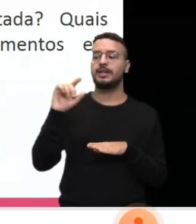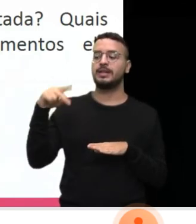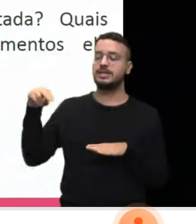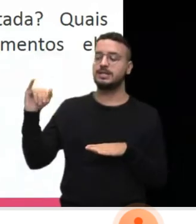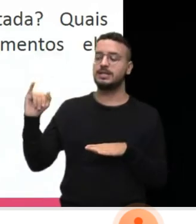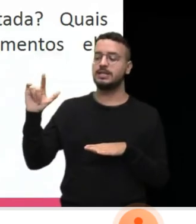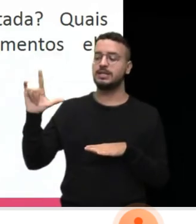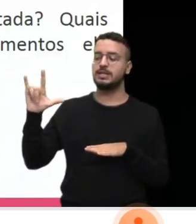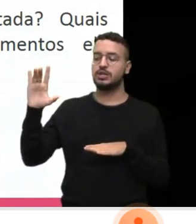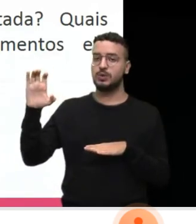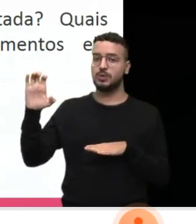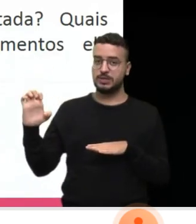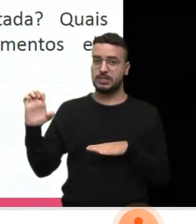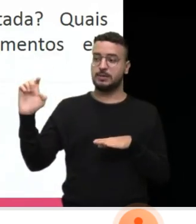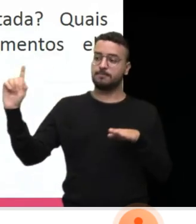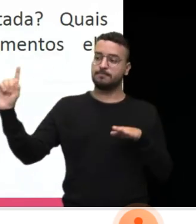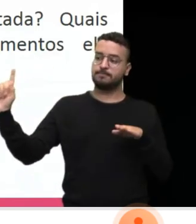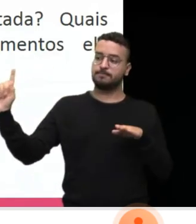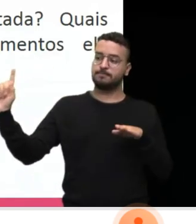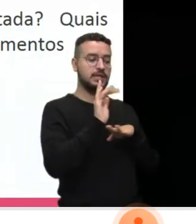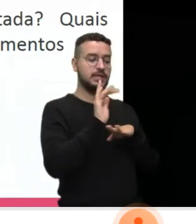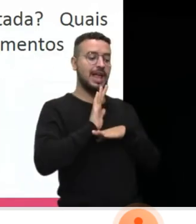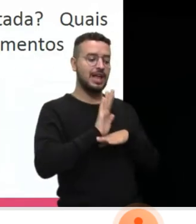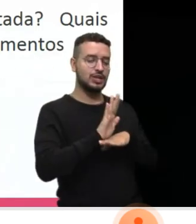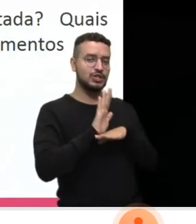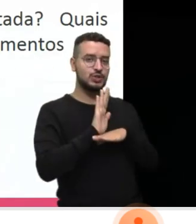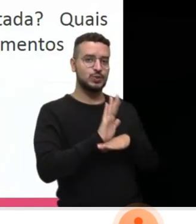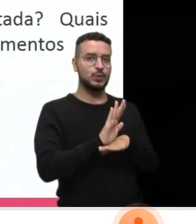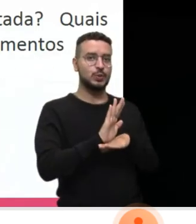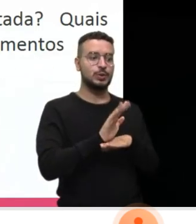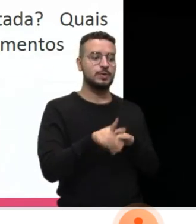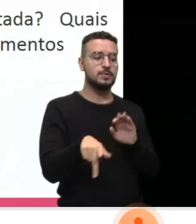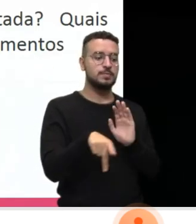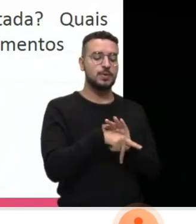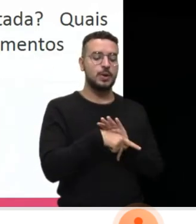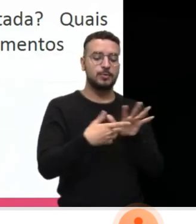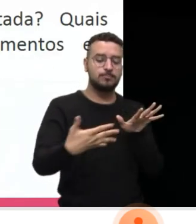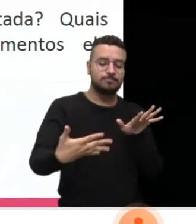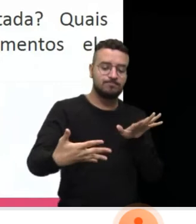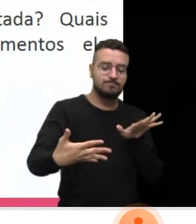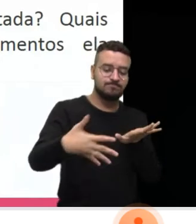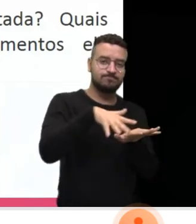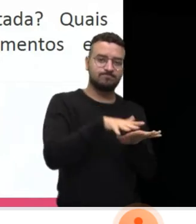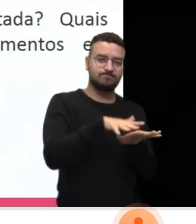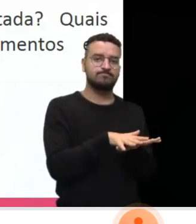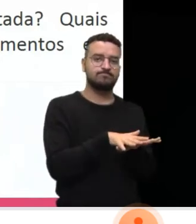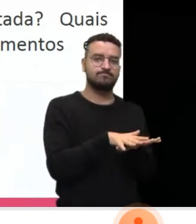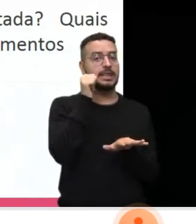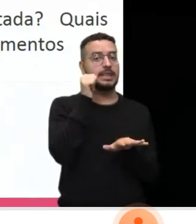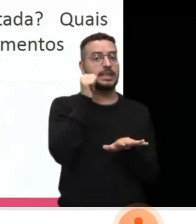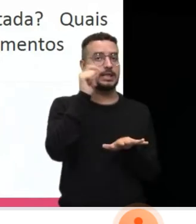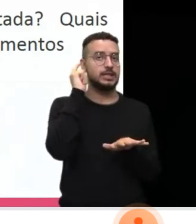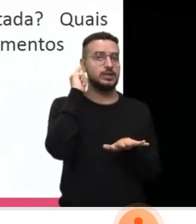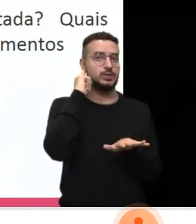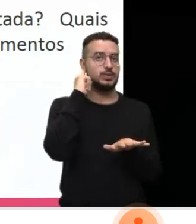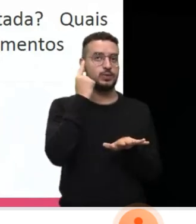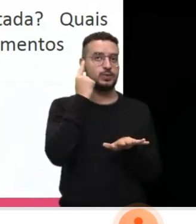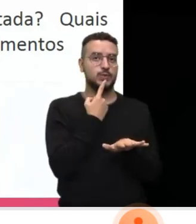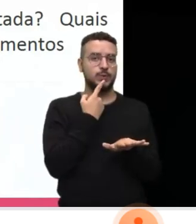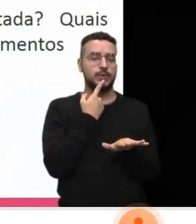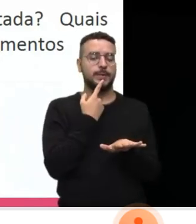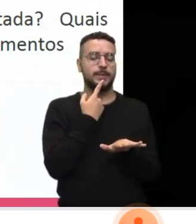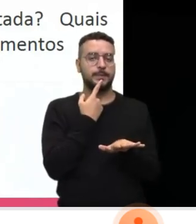e a educação de surdos. E agora ela vai ampliar os seus conhecimentos na prática bilíngue, tá? Porque